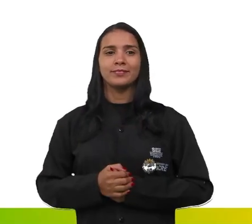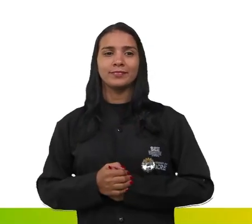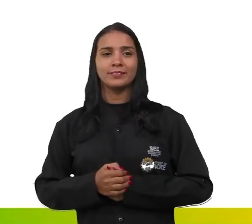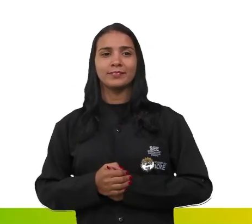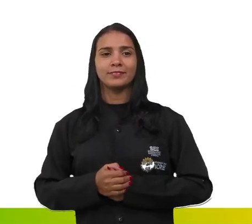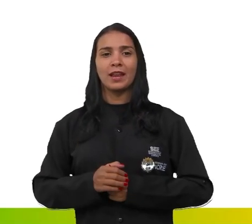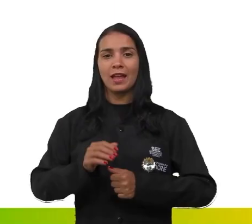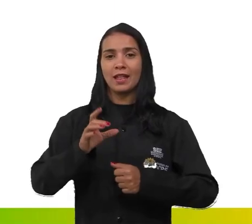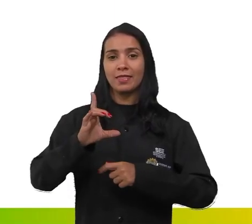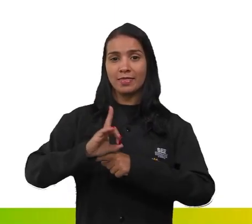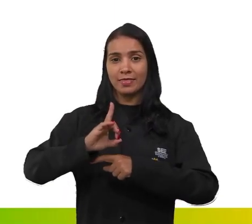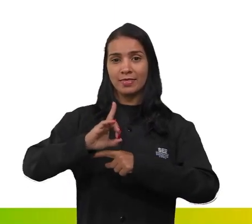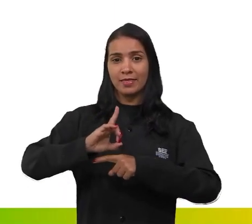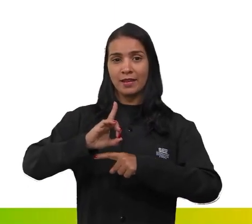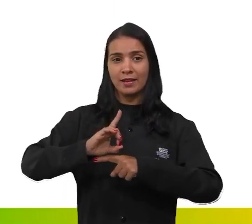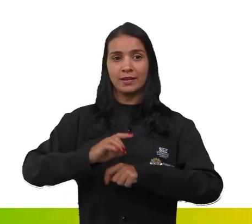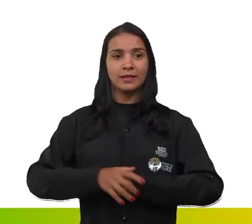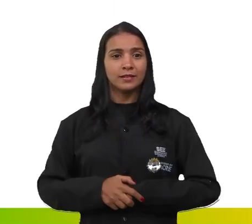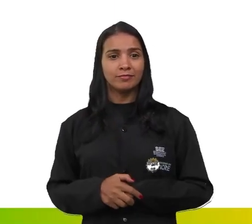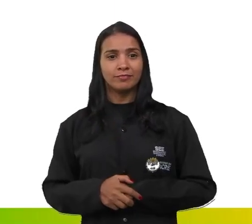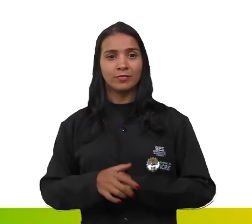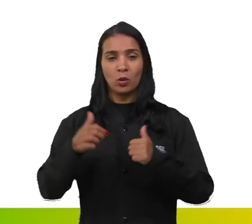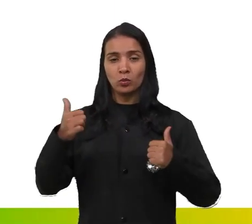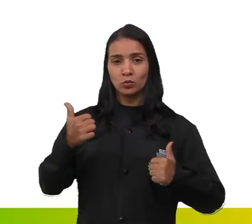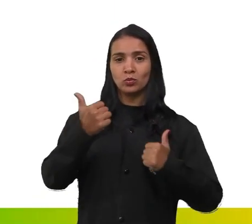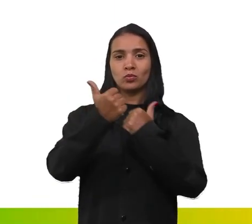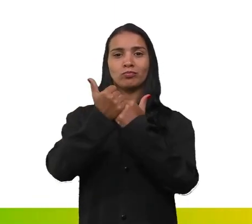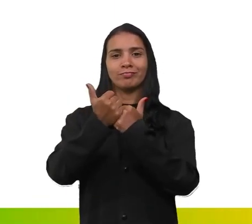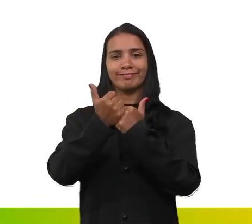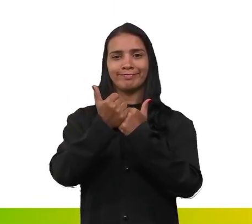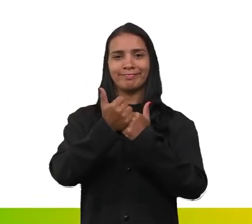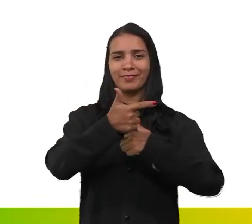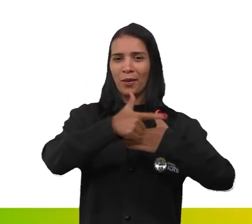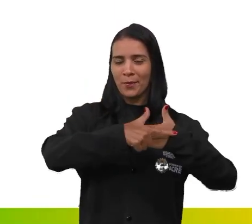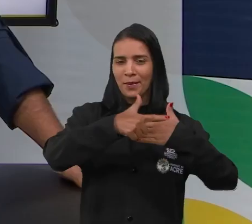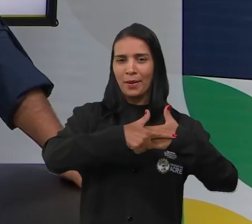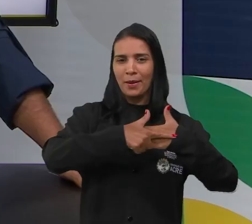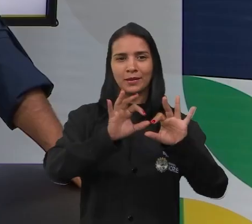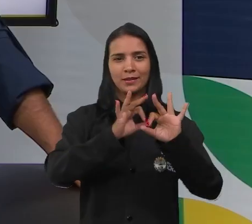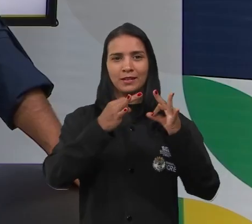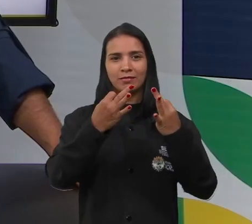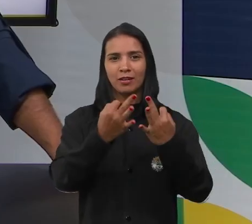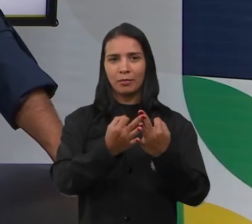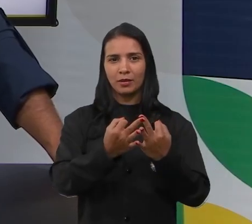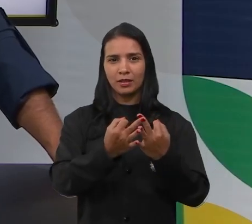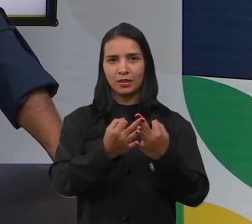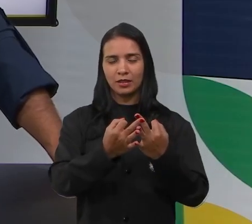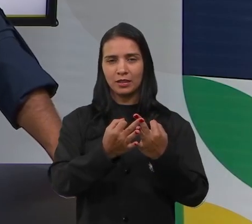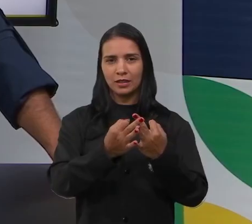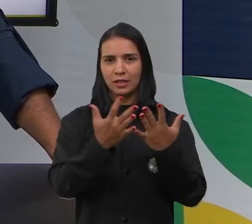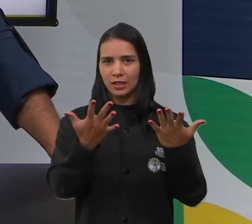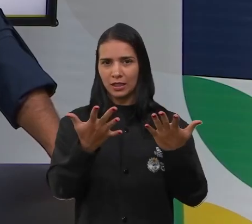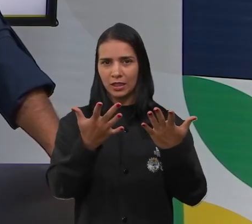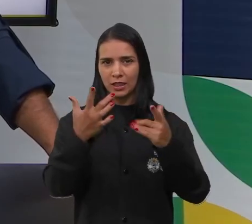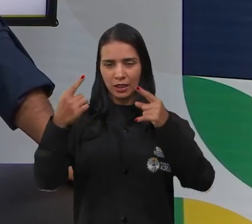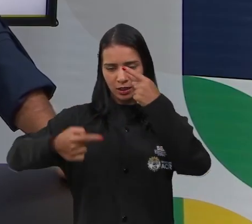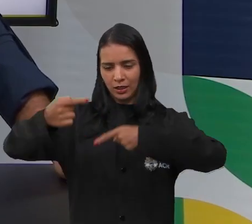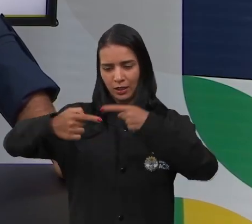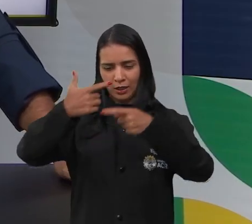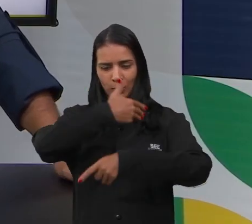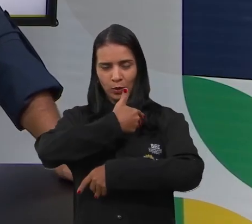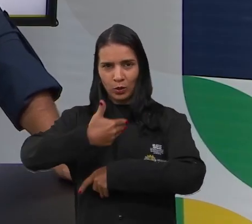D. Substituir o papel da família. Então, o fator primordial da política pública é